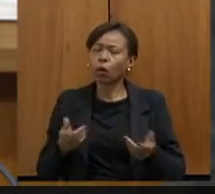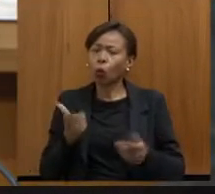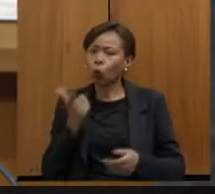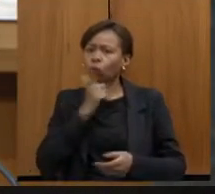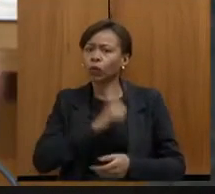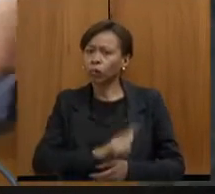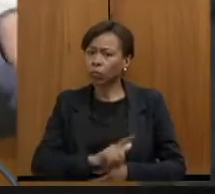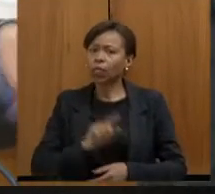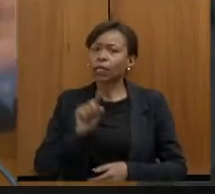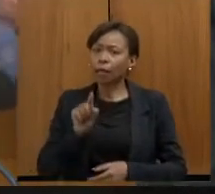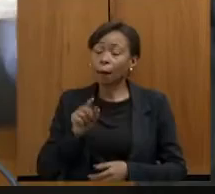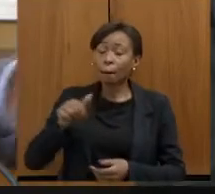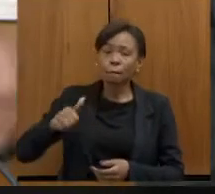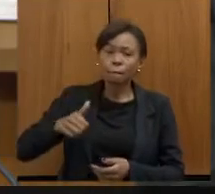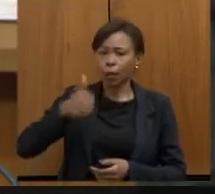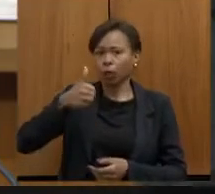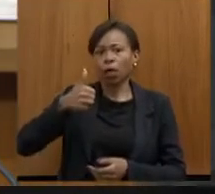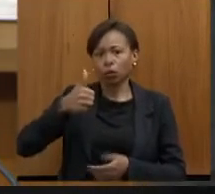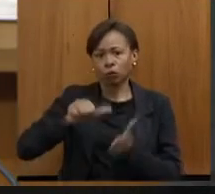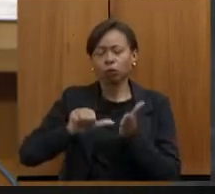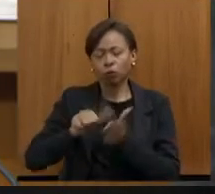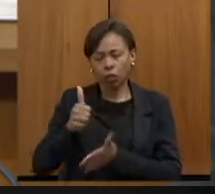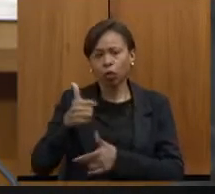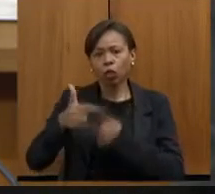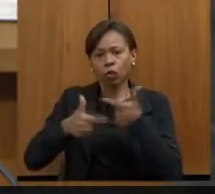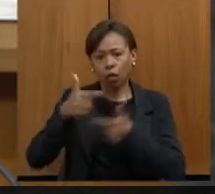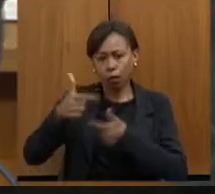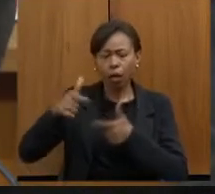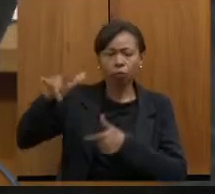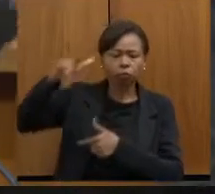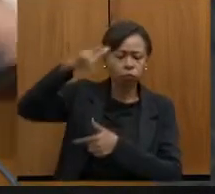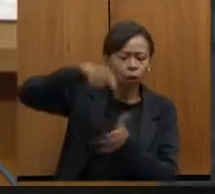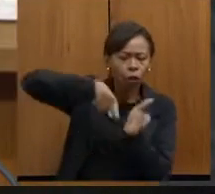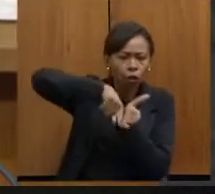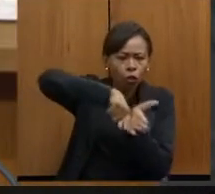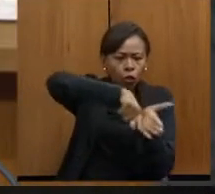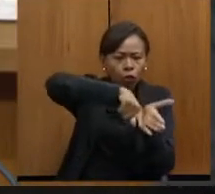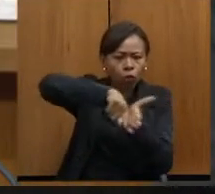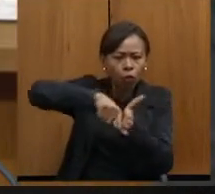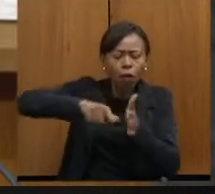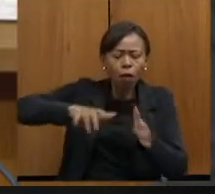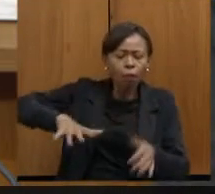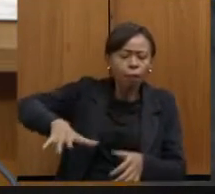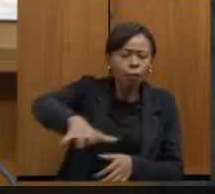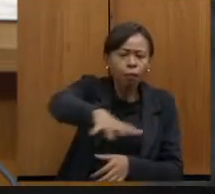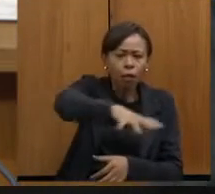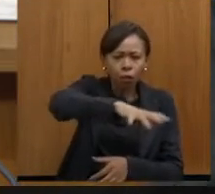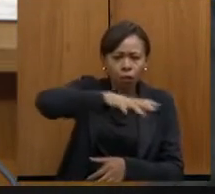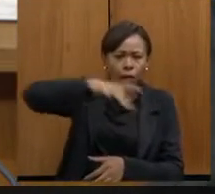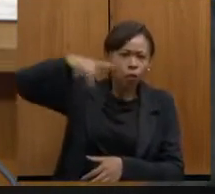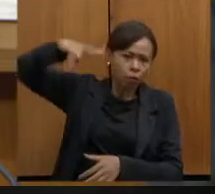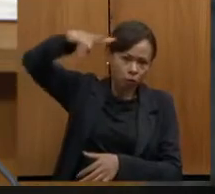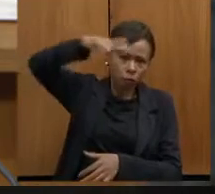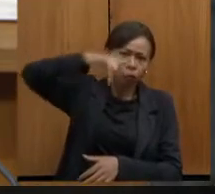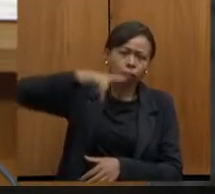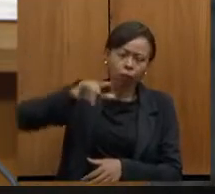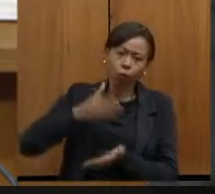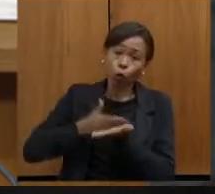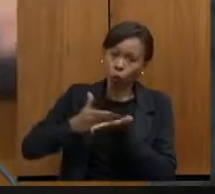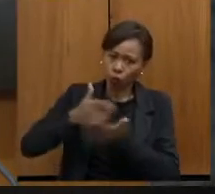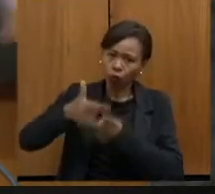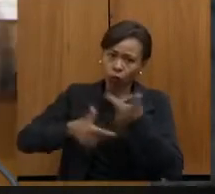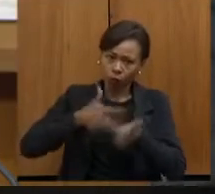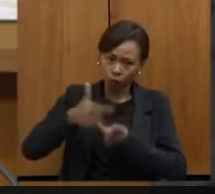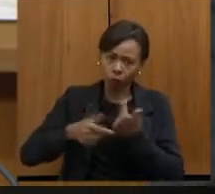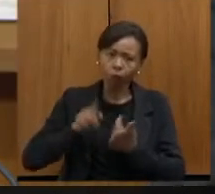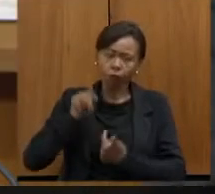de anunciar lá o primeiro trabalho, que é o levantamento topográfico com o sobrevoo e o início dos trabalhos lá no bairro. A